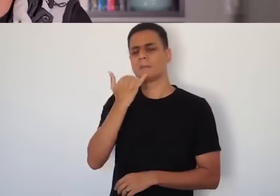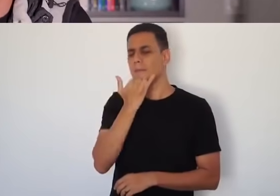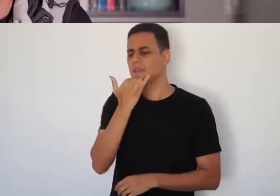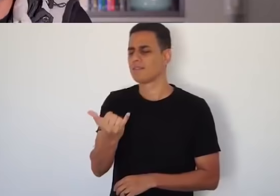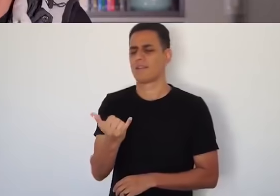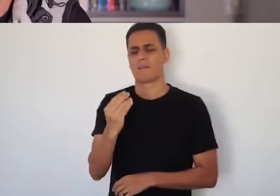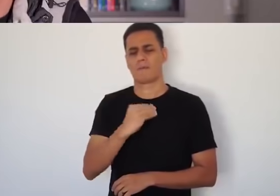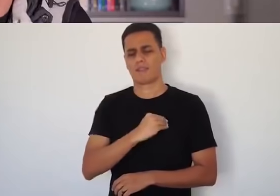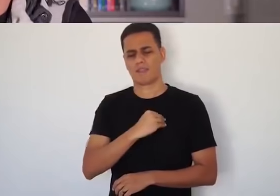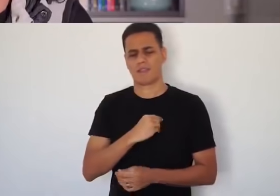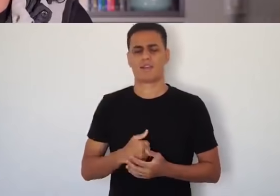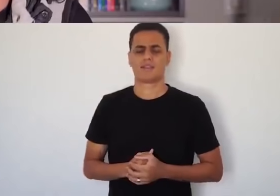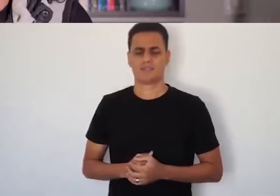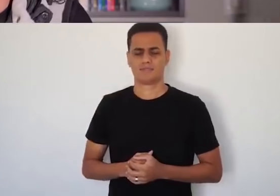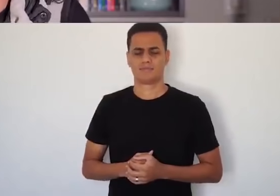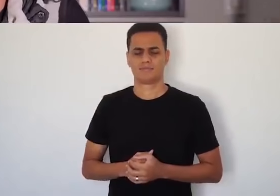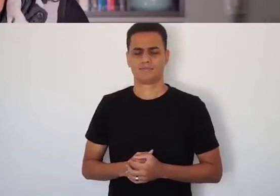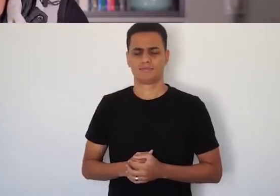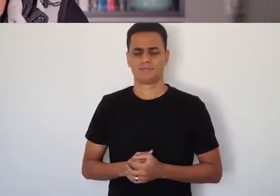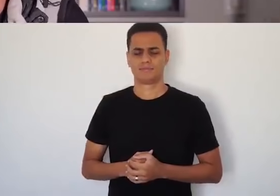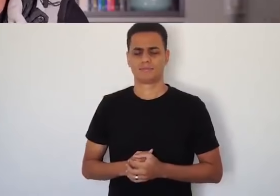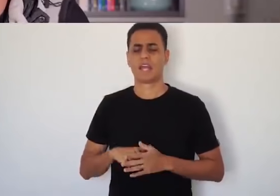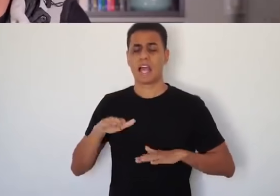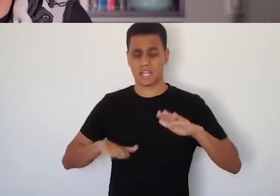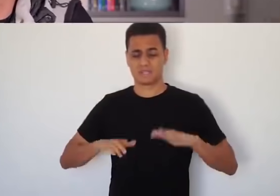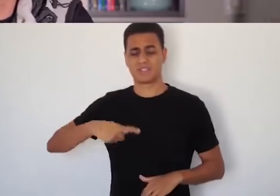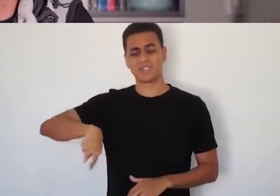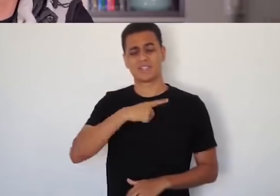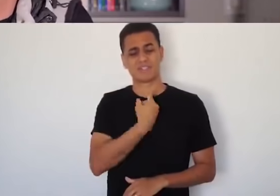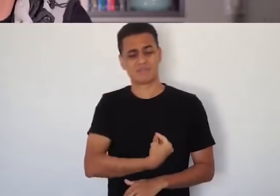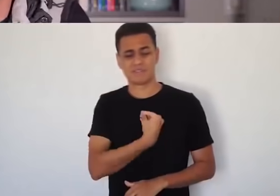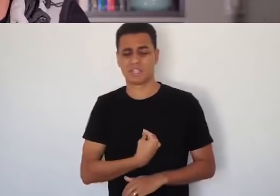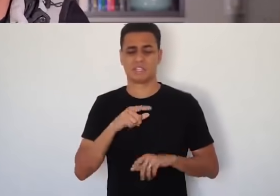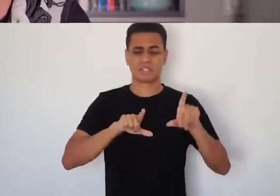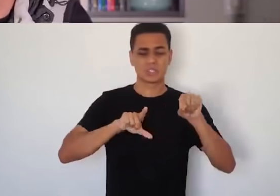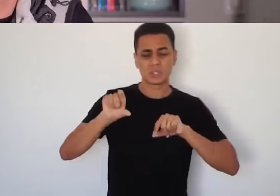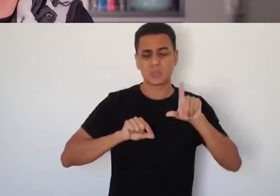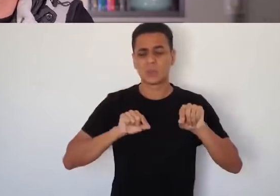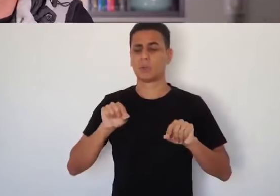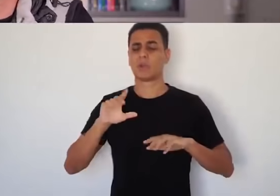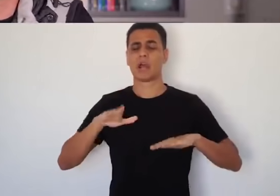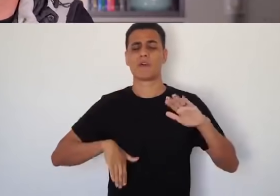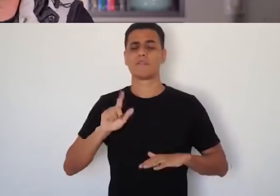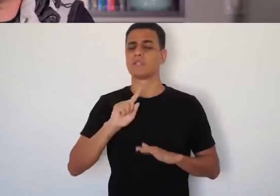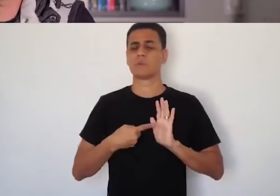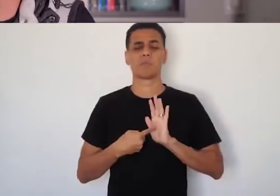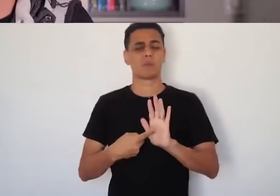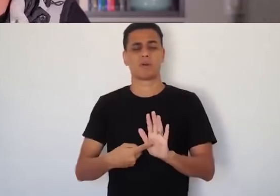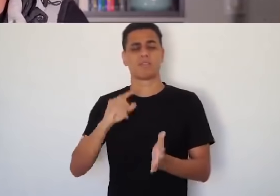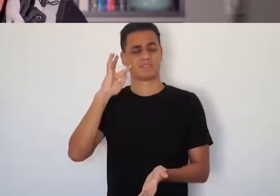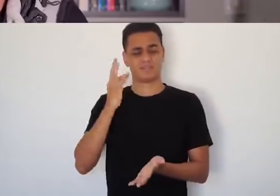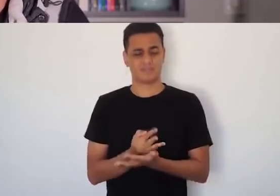Jesus. Amém. Amém. Que Deus abençoe você. Entra no nosso site, convidamos você lá a fazer o